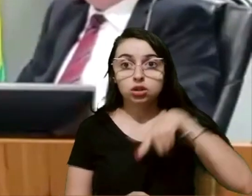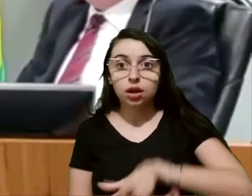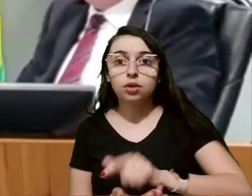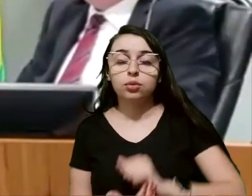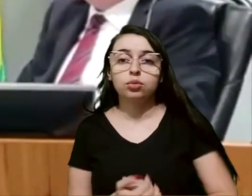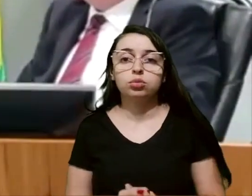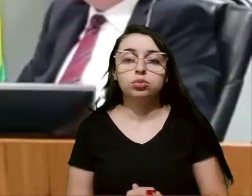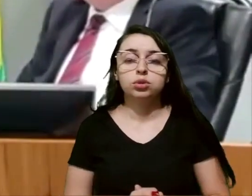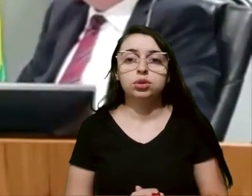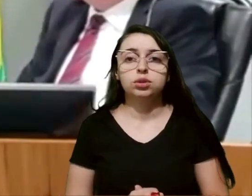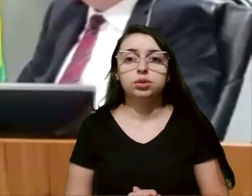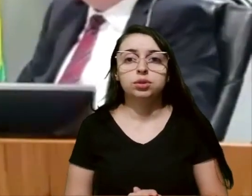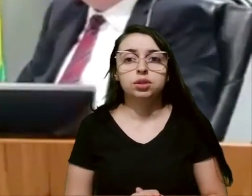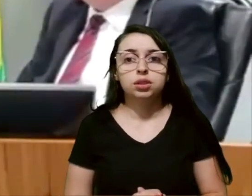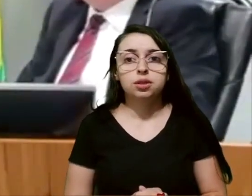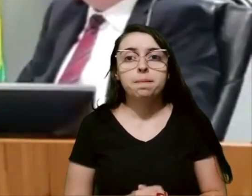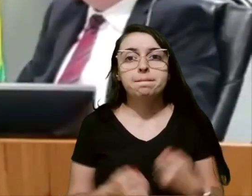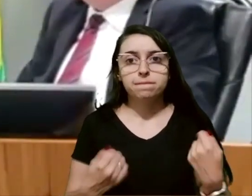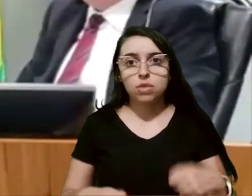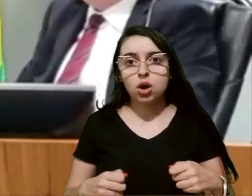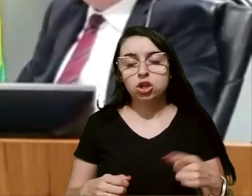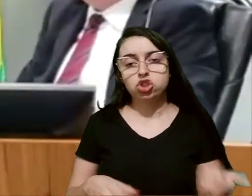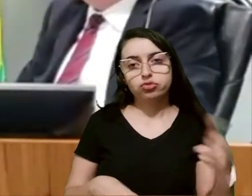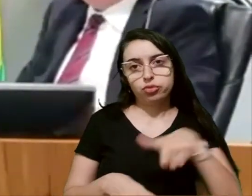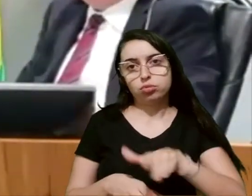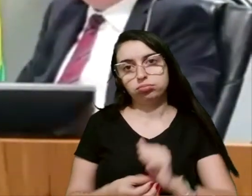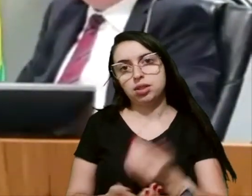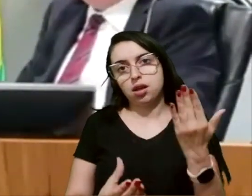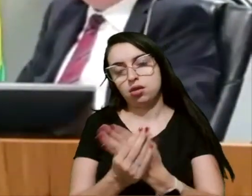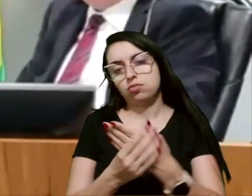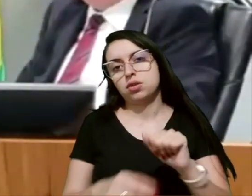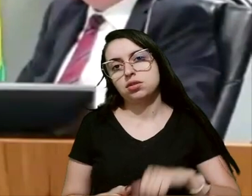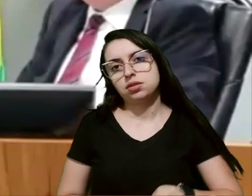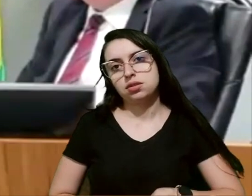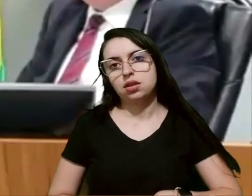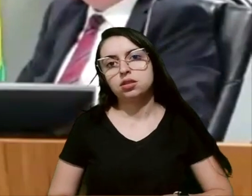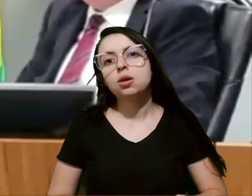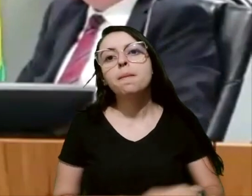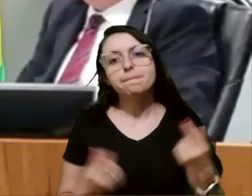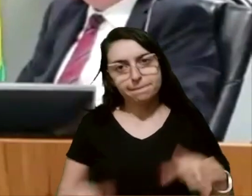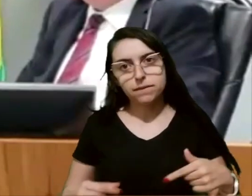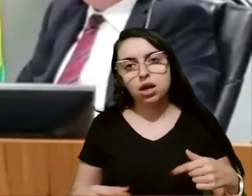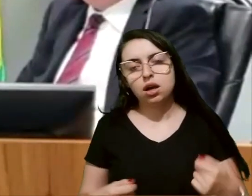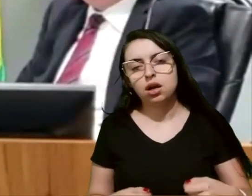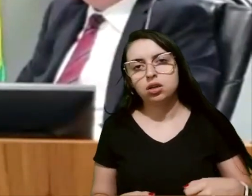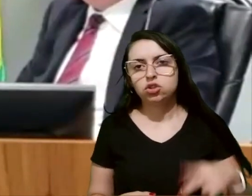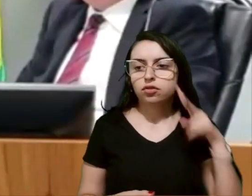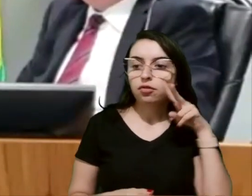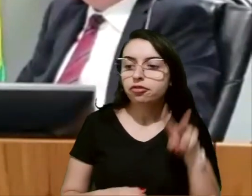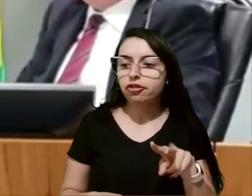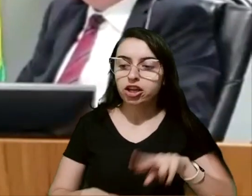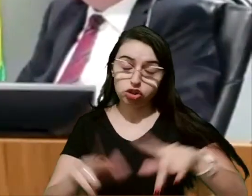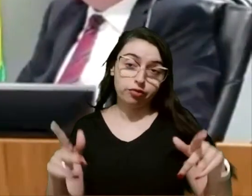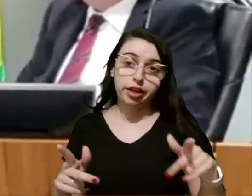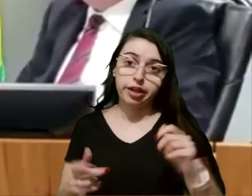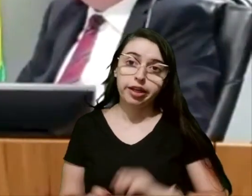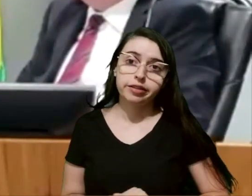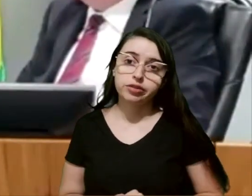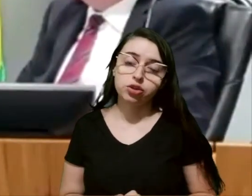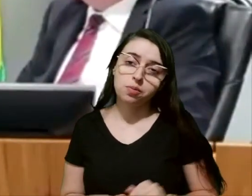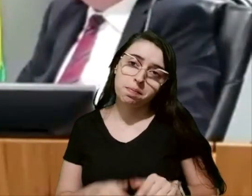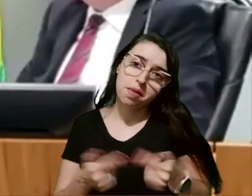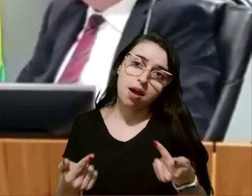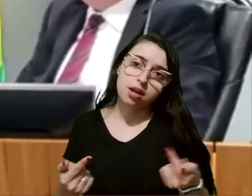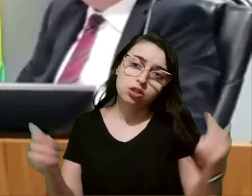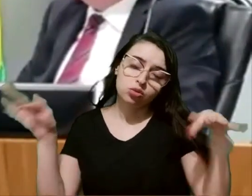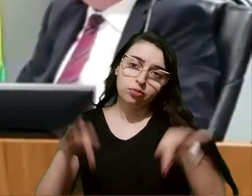você pressupõe que a possibilidade de recorrer, de que aquela questão pode ser vista sob um outro ponto, né, de uma